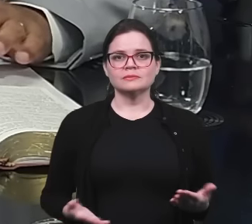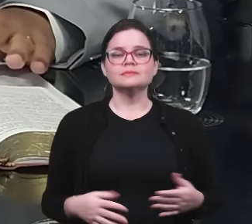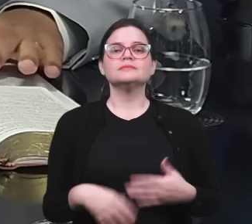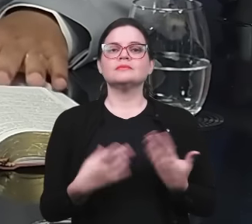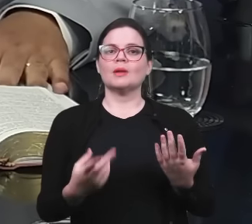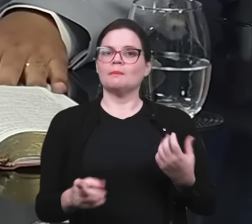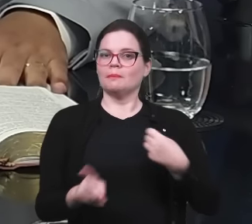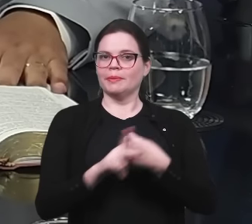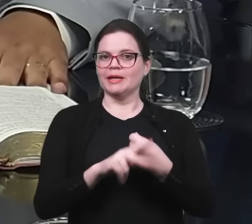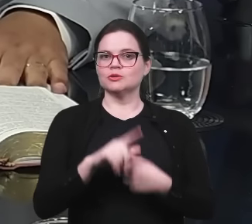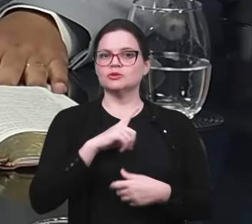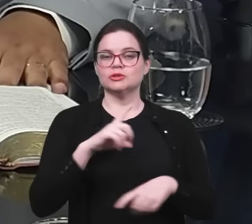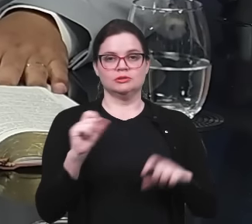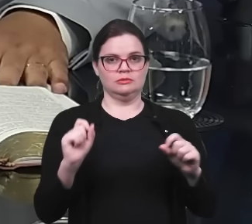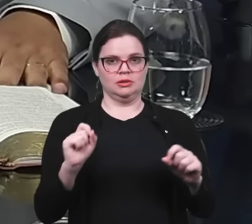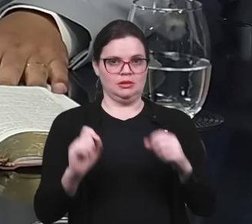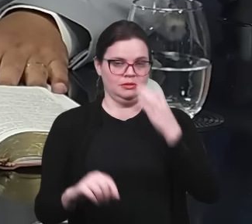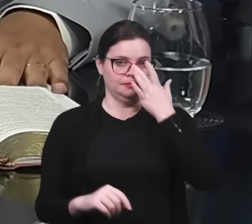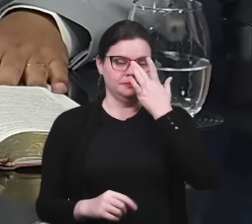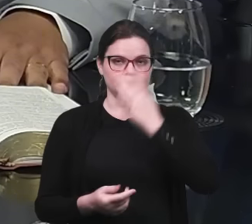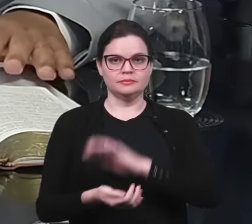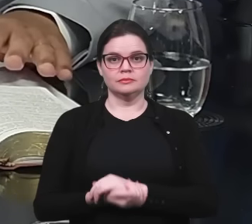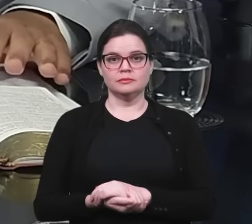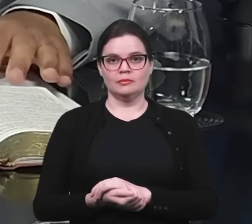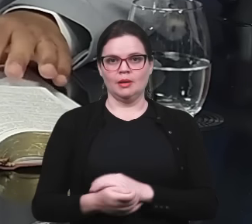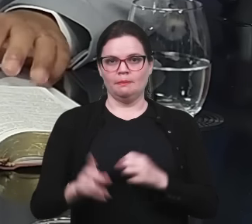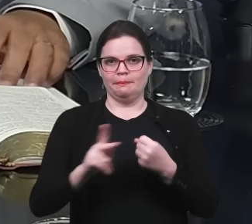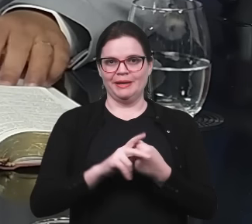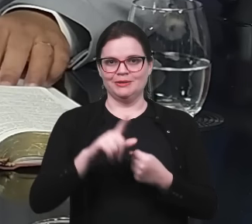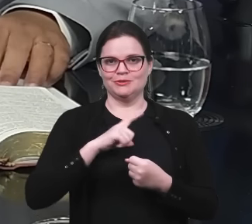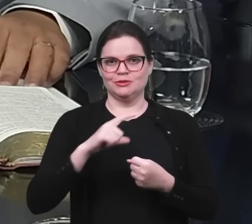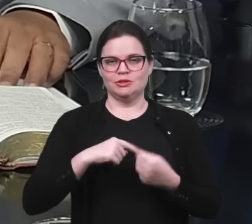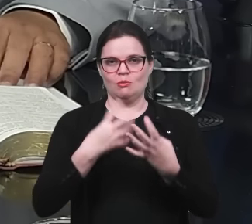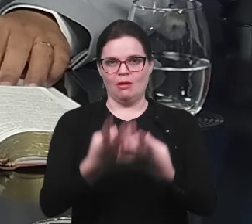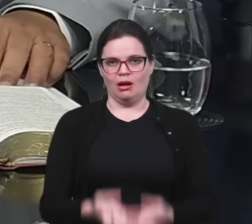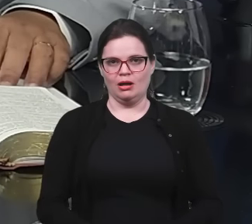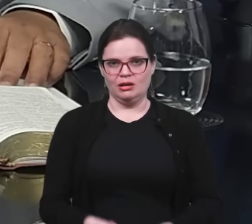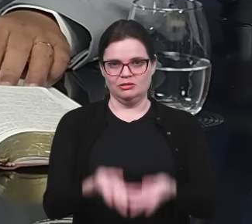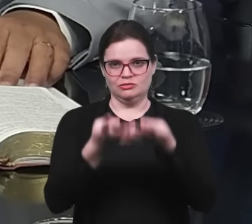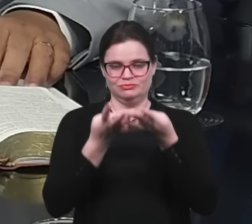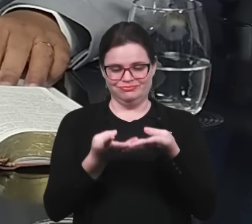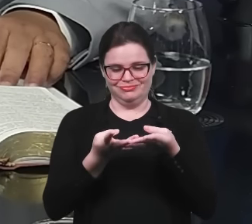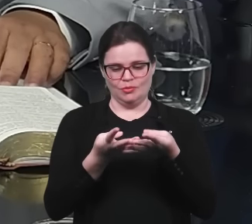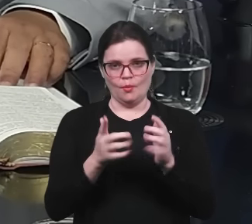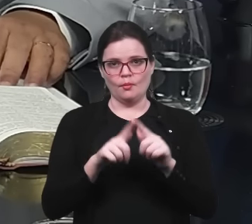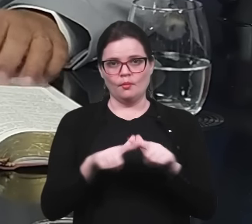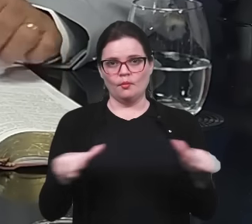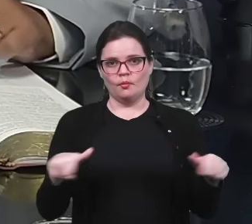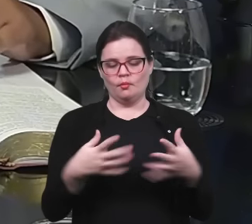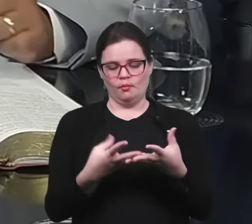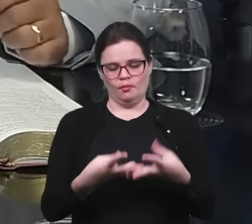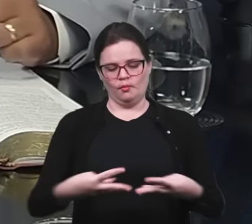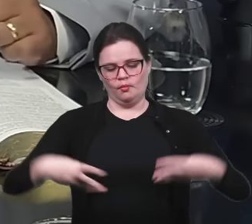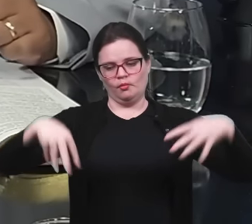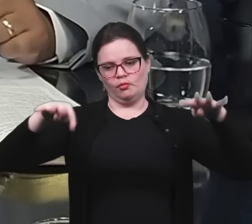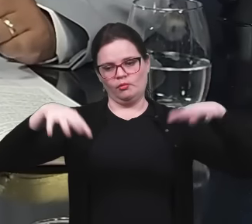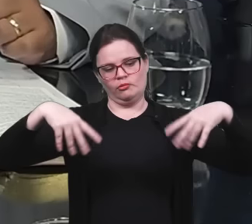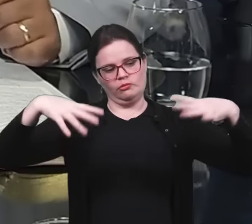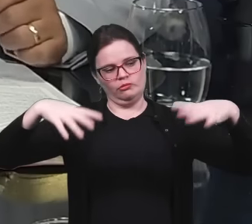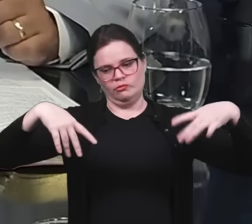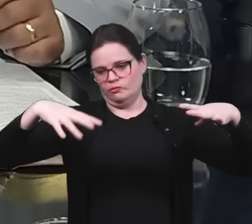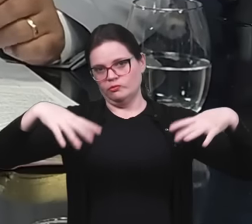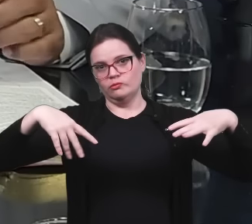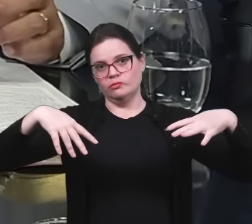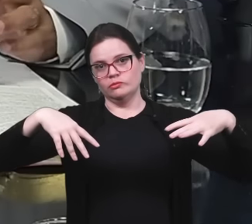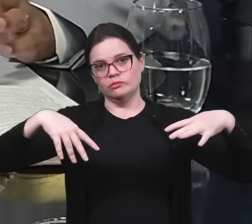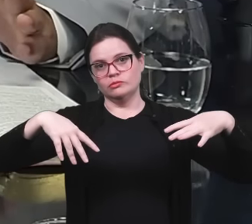tinha? Pedro tinha uma rede vazia e furada. Né? Numa outra oportunidade, fala